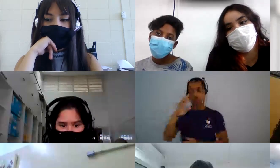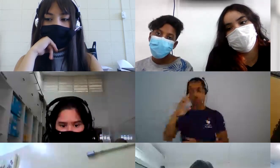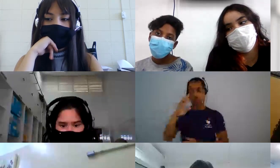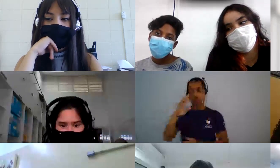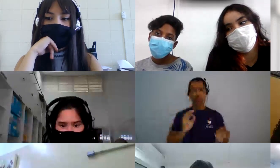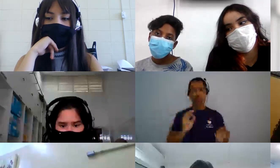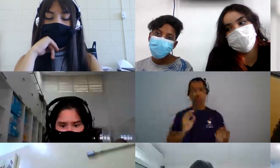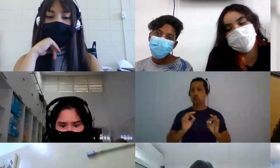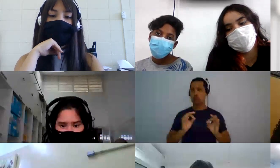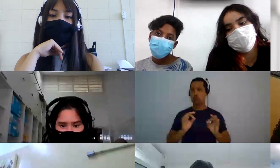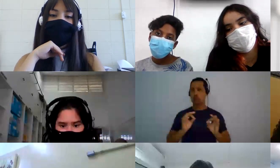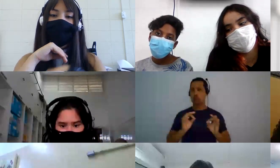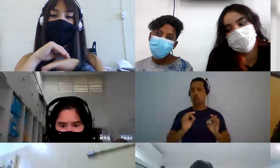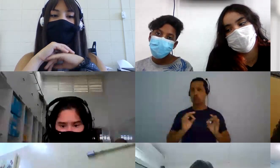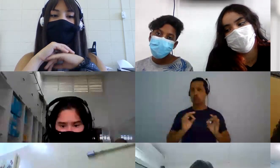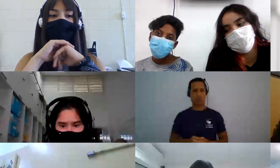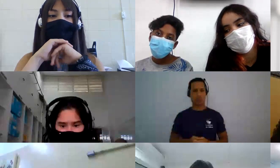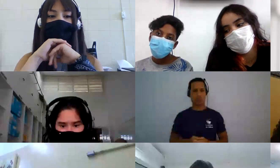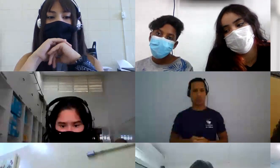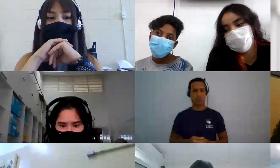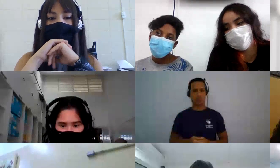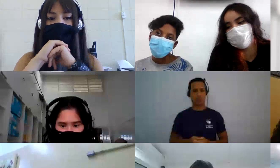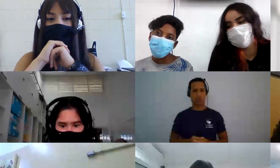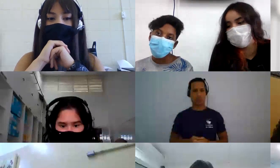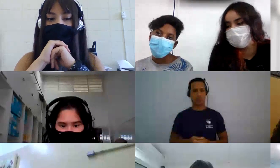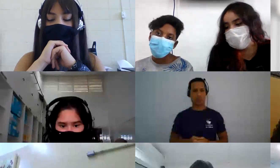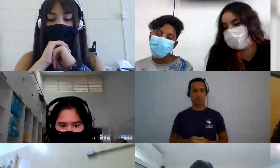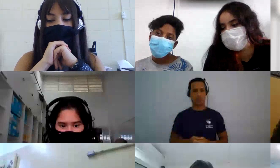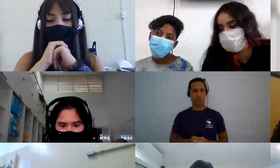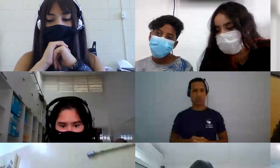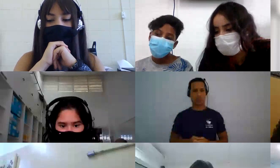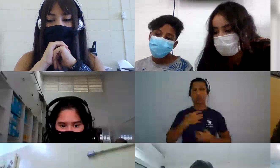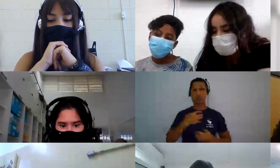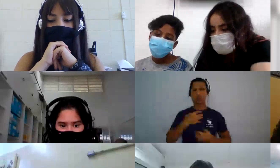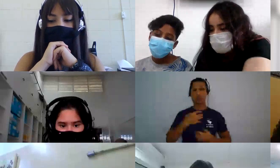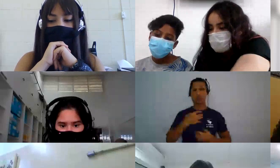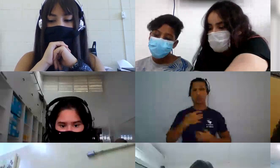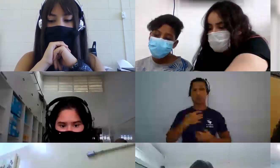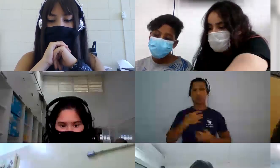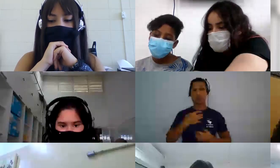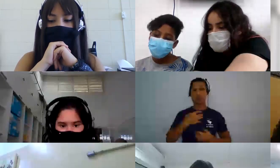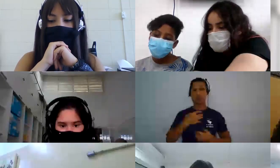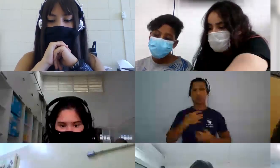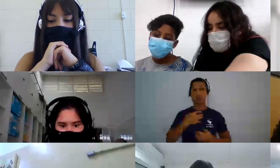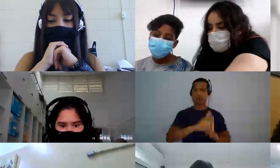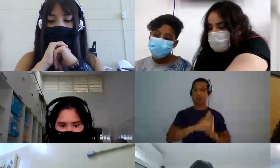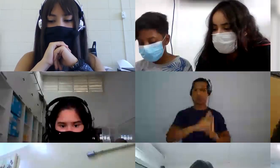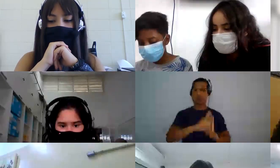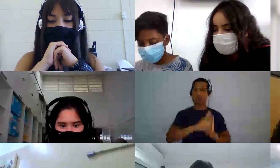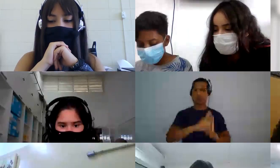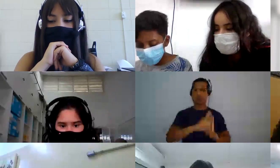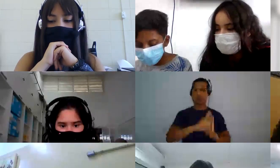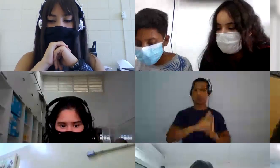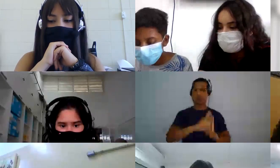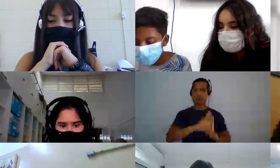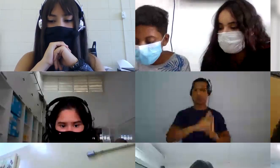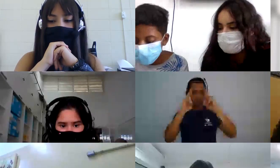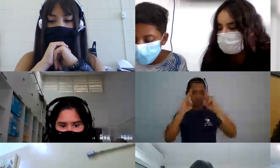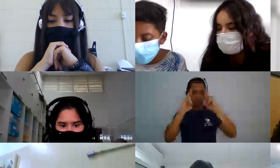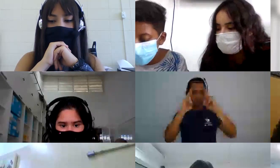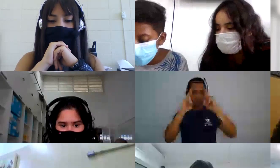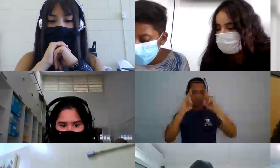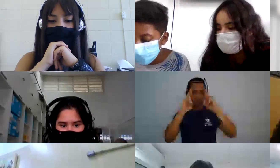acompanhamento, não importa que nome que a gente dê para isso, sentem que chegou a hora, e direito também é respeitar se a Gabi chegar com